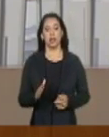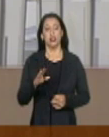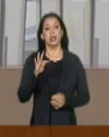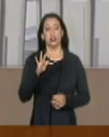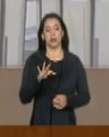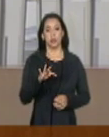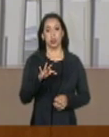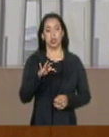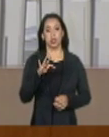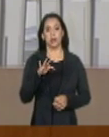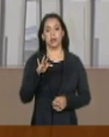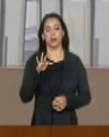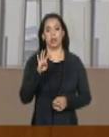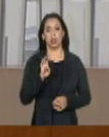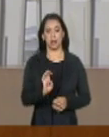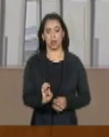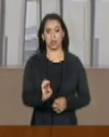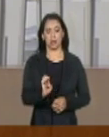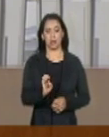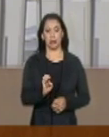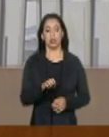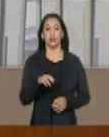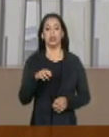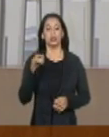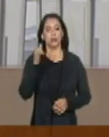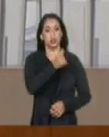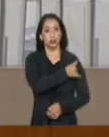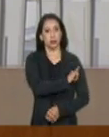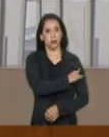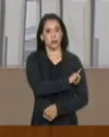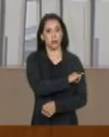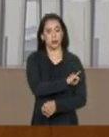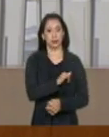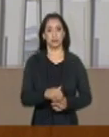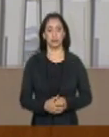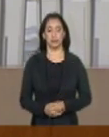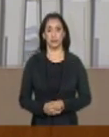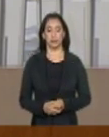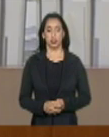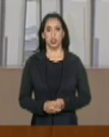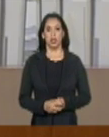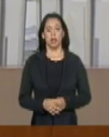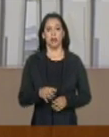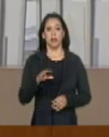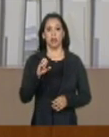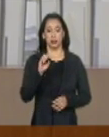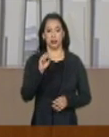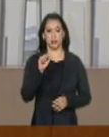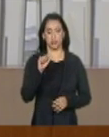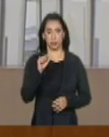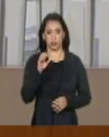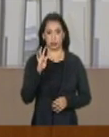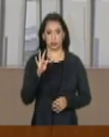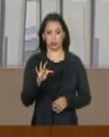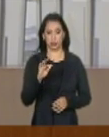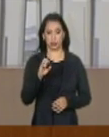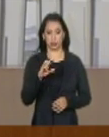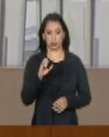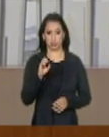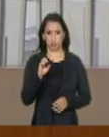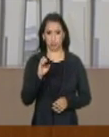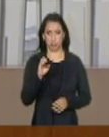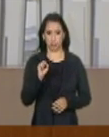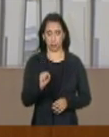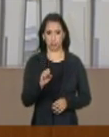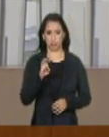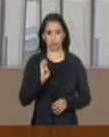chegaram recursos ao Tribunal Superior Eleitoral. E no Tribunal Superior Eleitoral se deu a discussão exatamente se